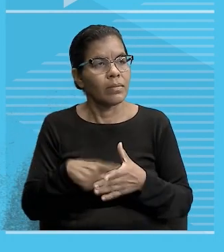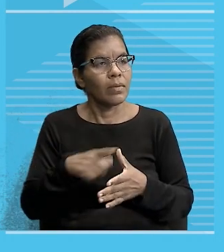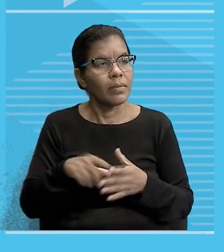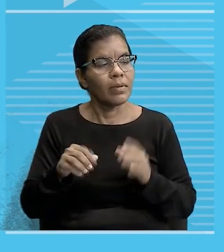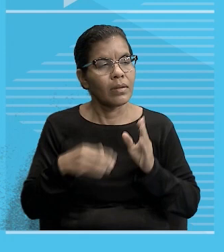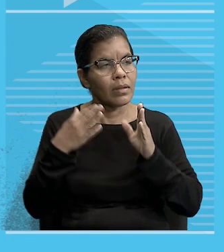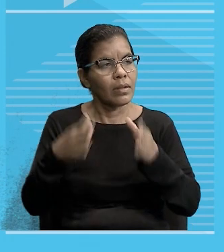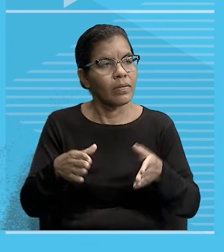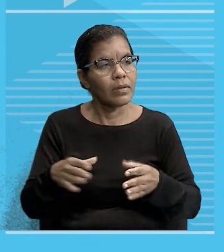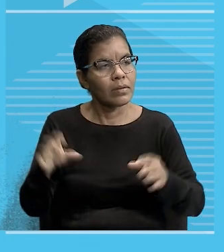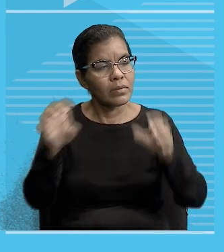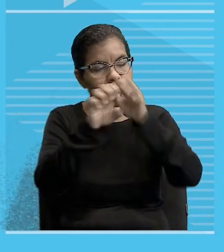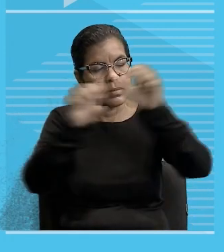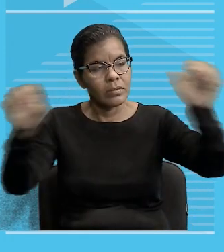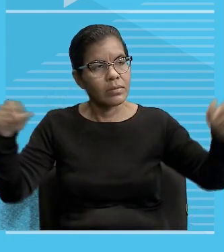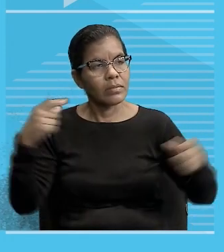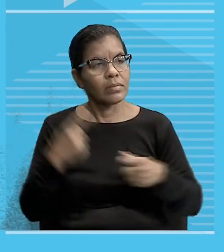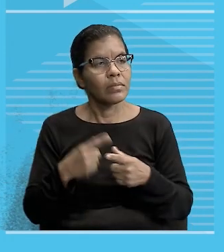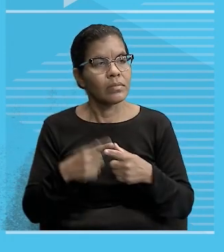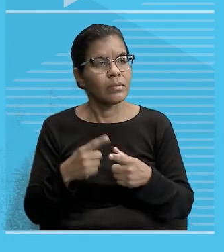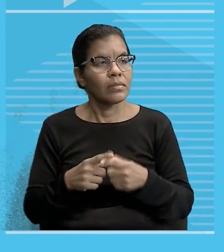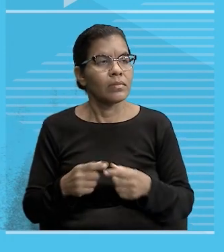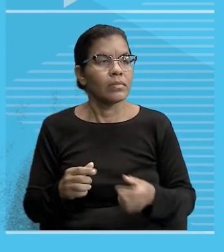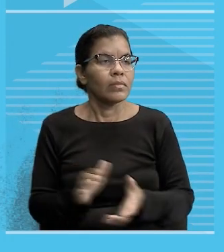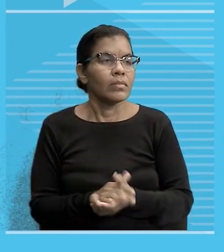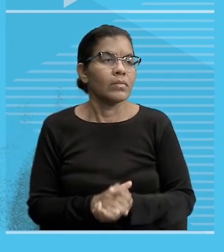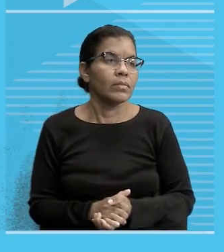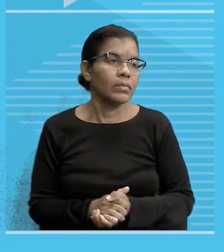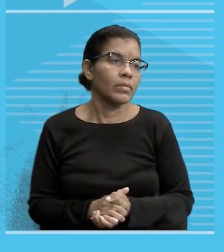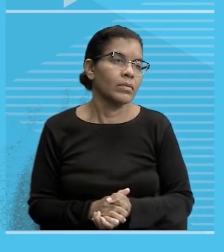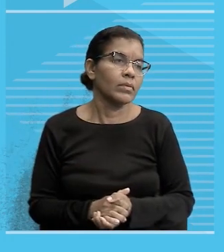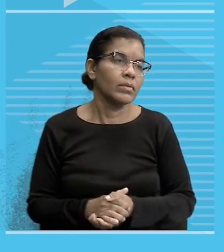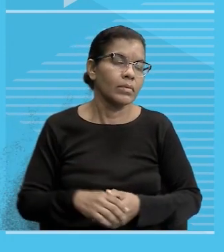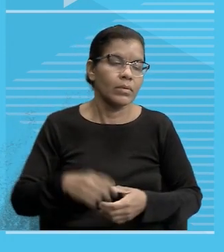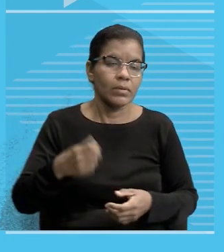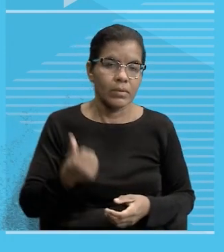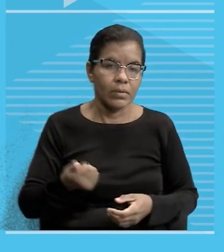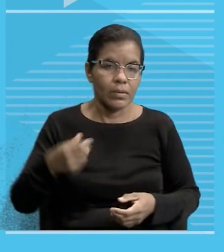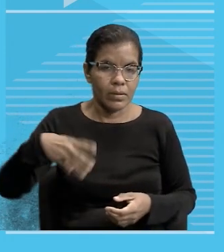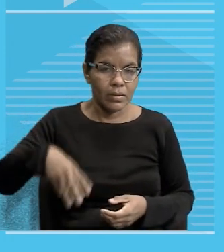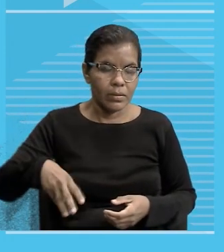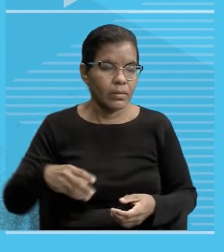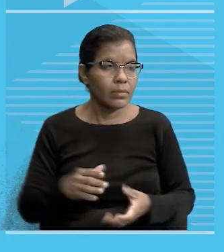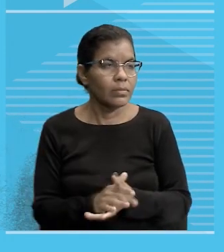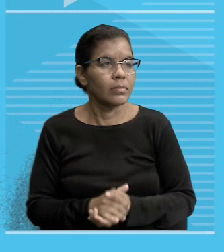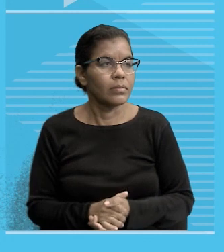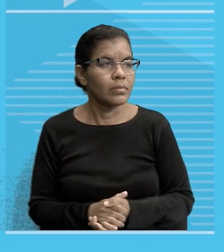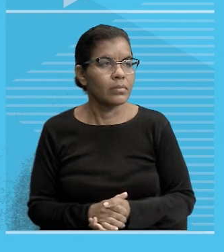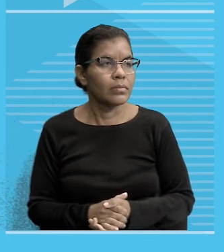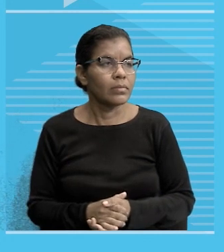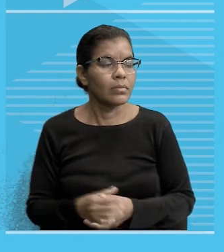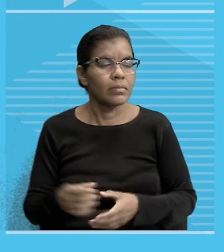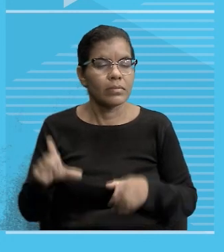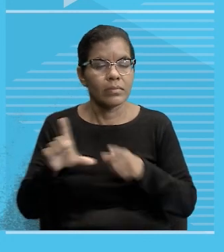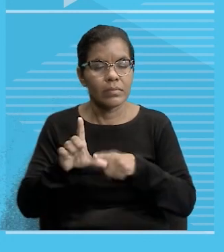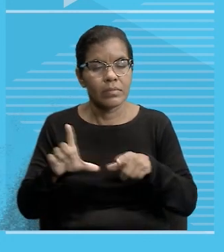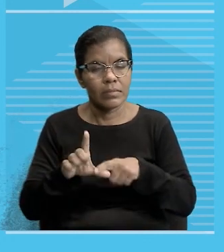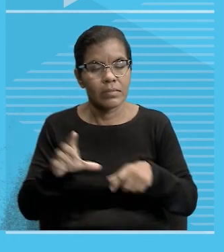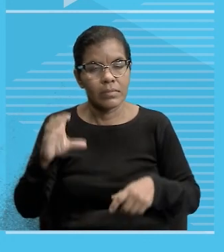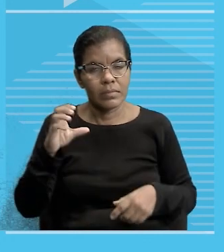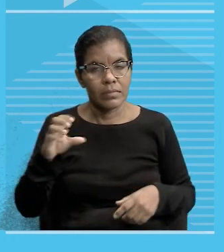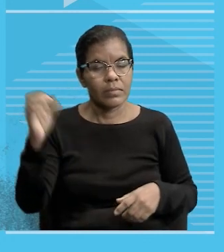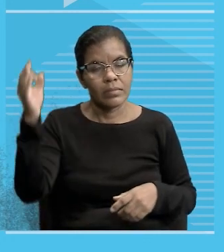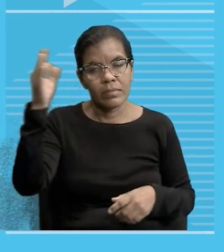da produção por meio de uma metodologia chamada de 6m então de cara seria